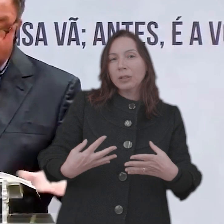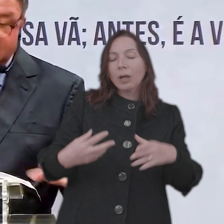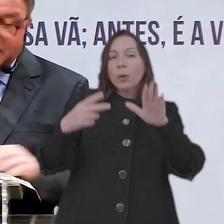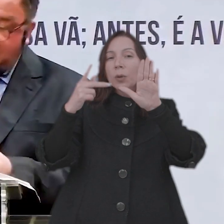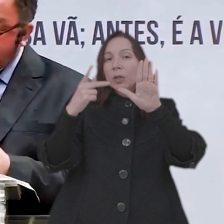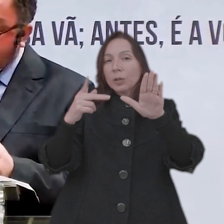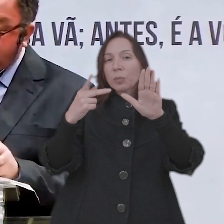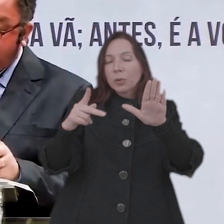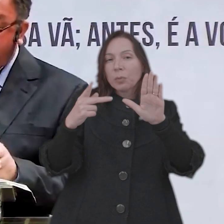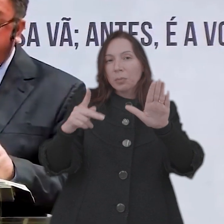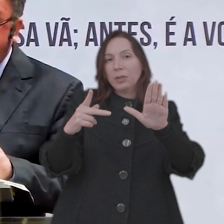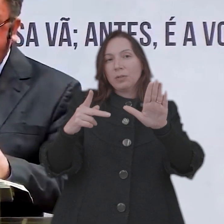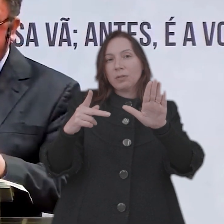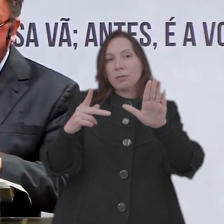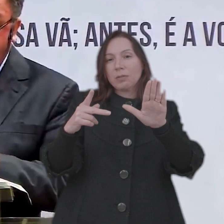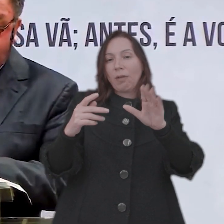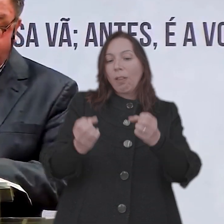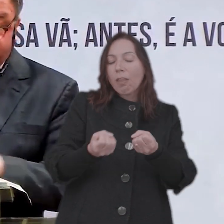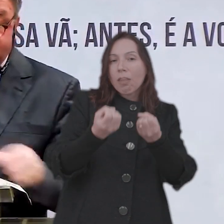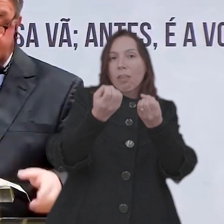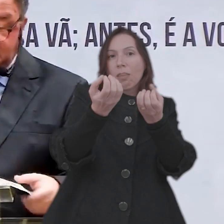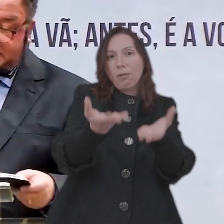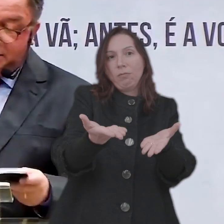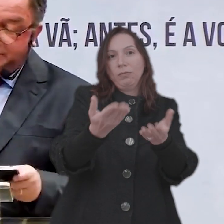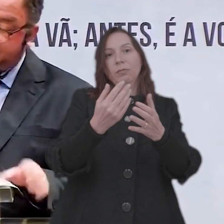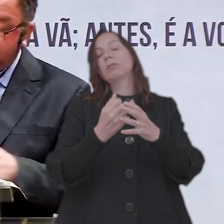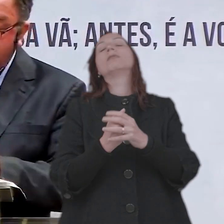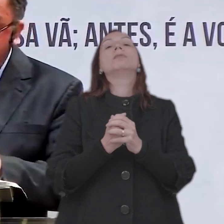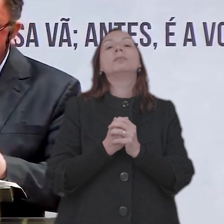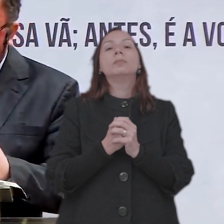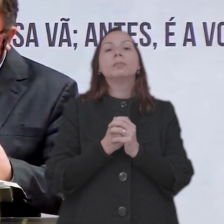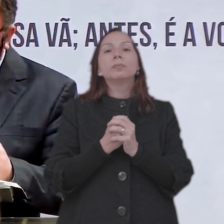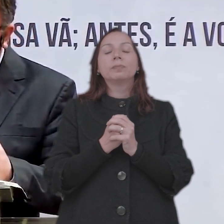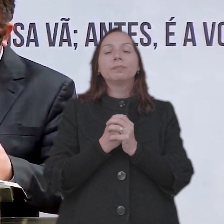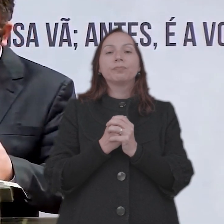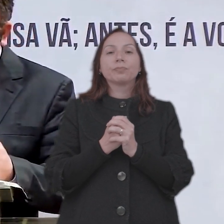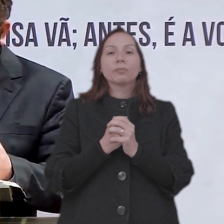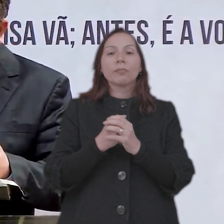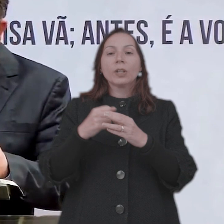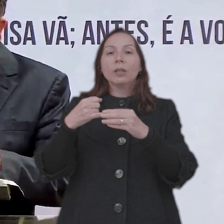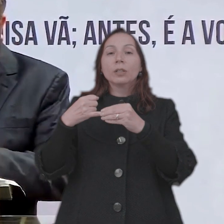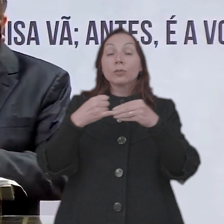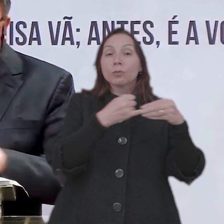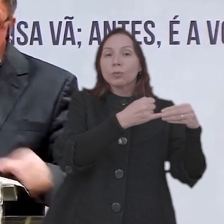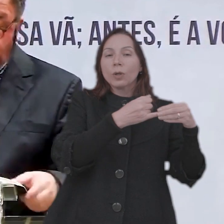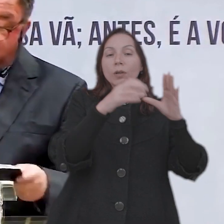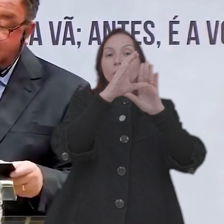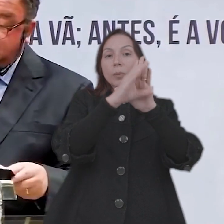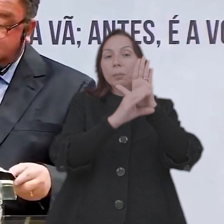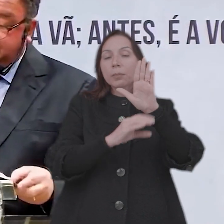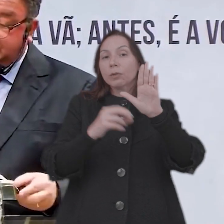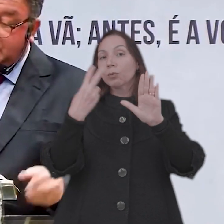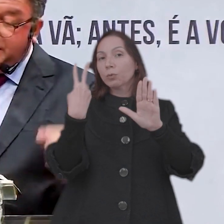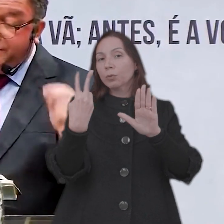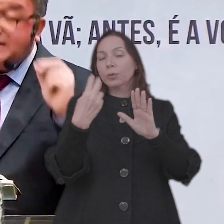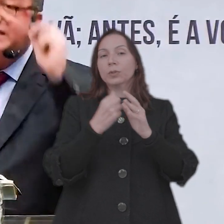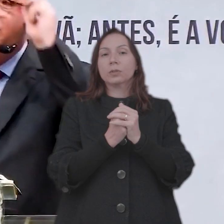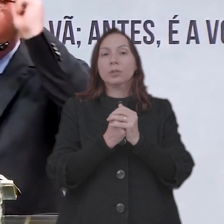promessa está oferecendo aqui. Preste atenção. Josué, capítulo